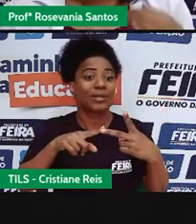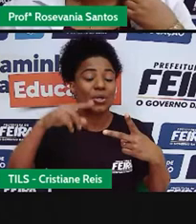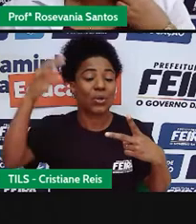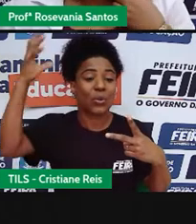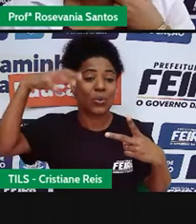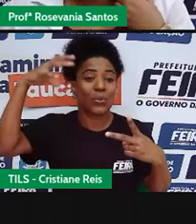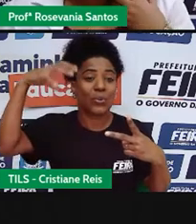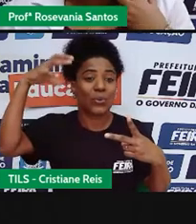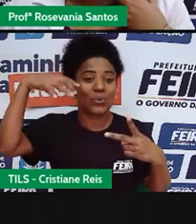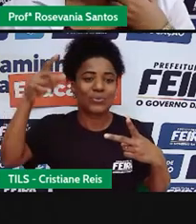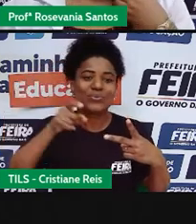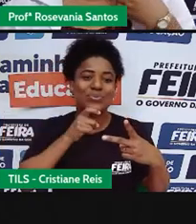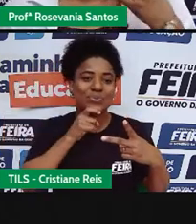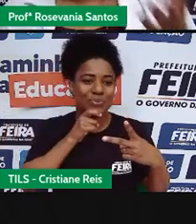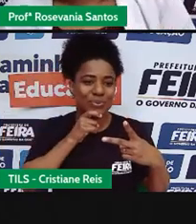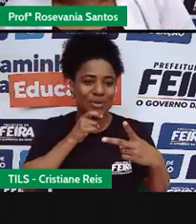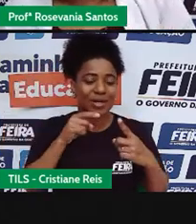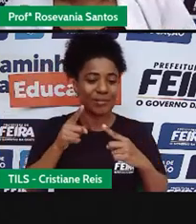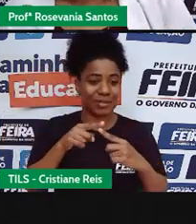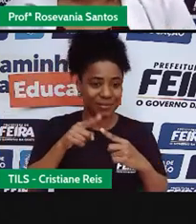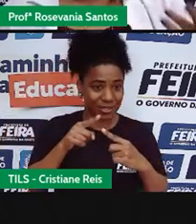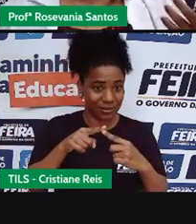mesmo nas estações mais secas,